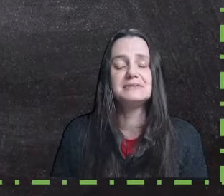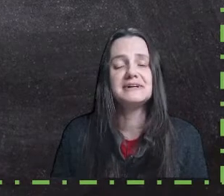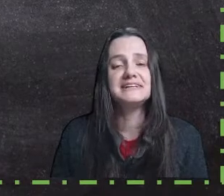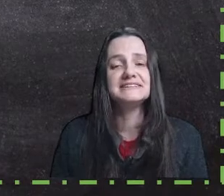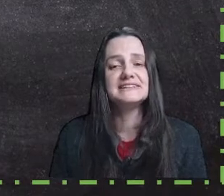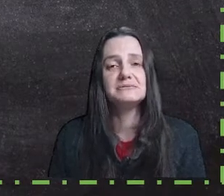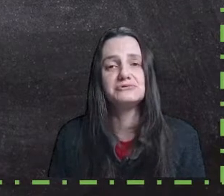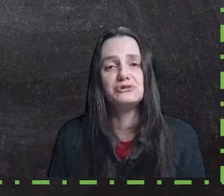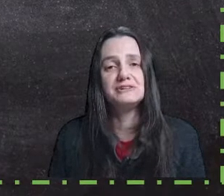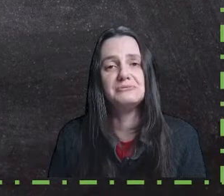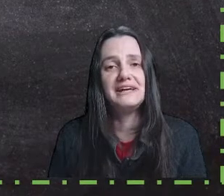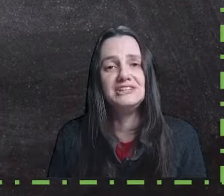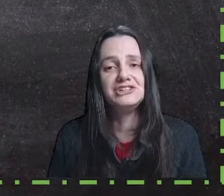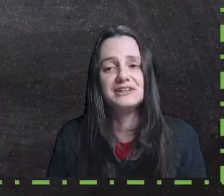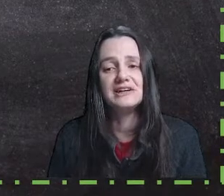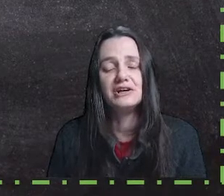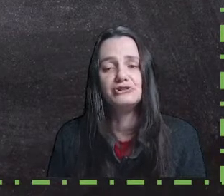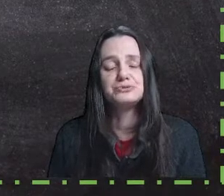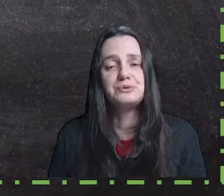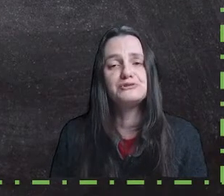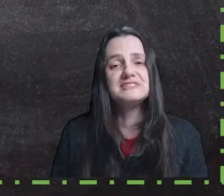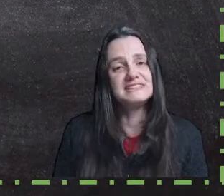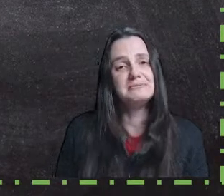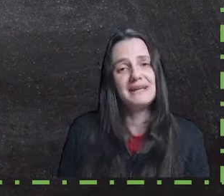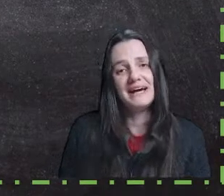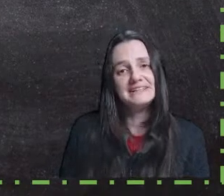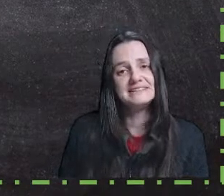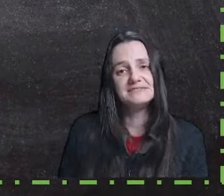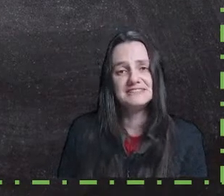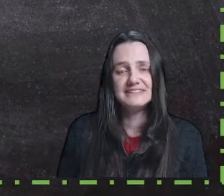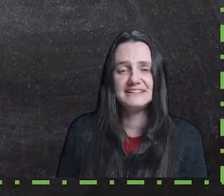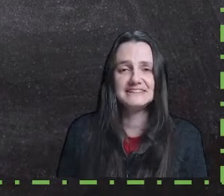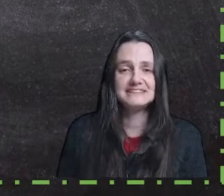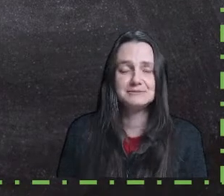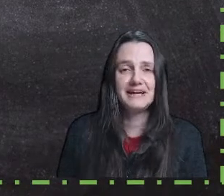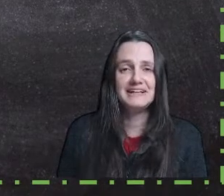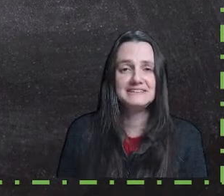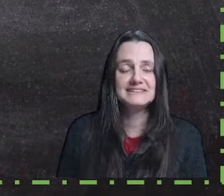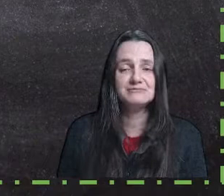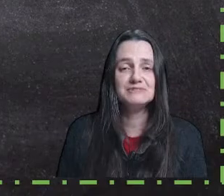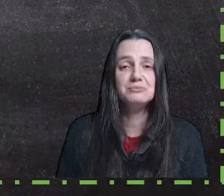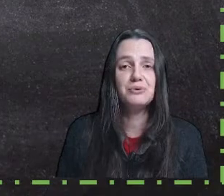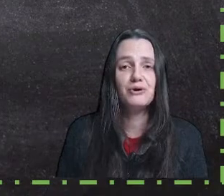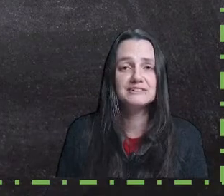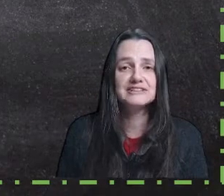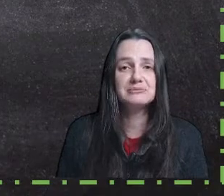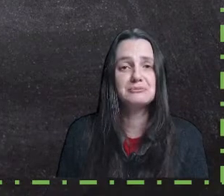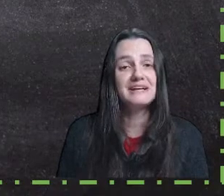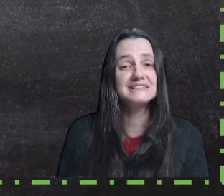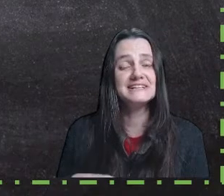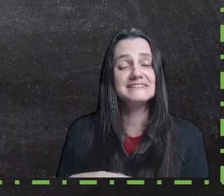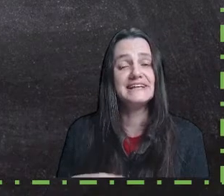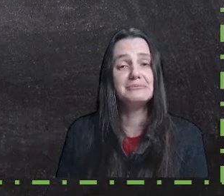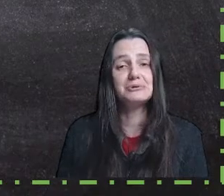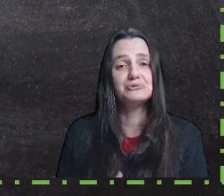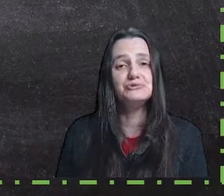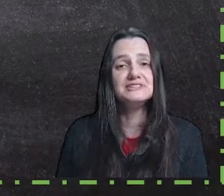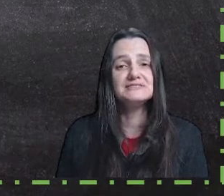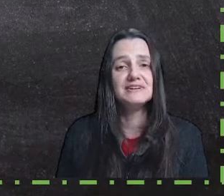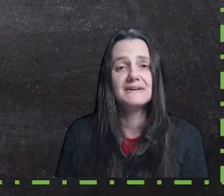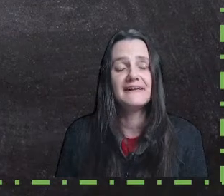caso ela não desapareça totalmente, os poucos exemplares que você tem dessa espécie são tão poucas que, por mais que